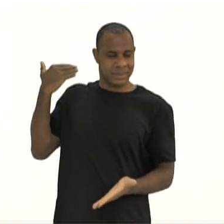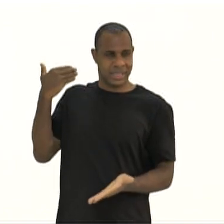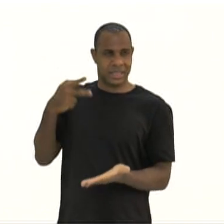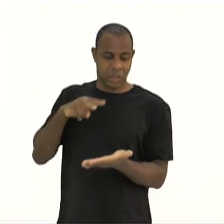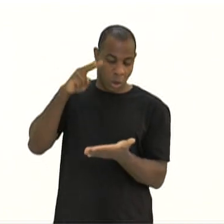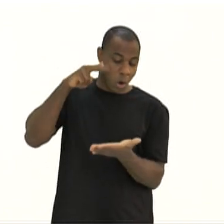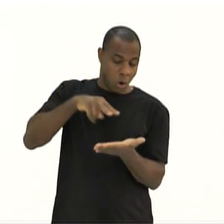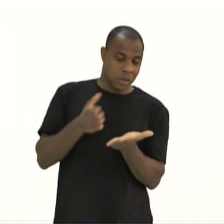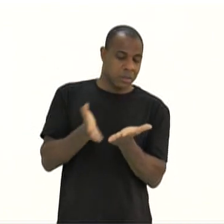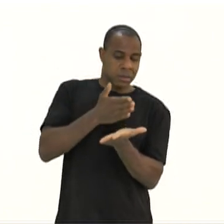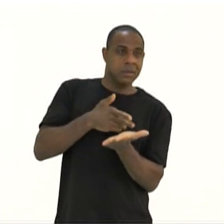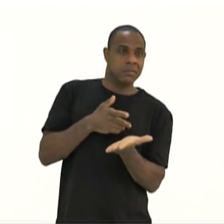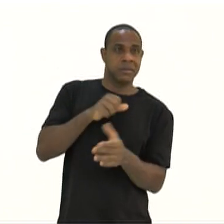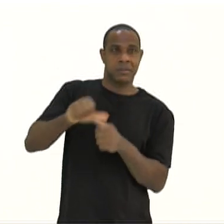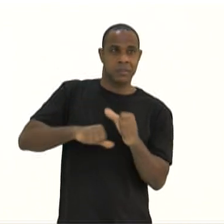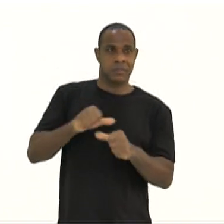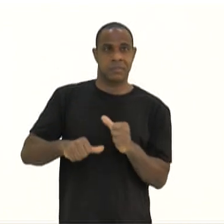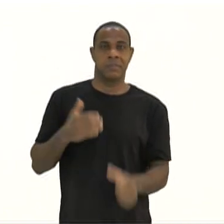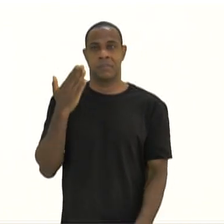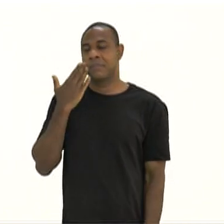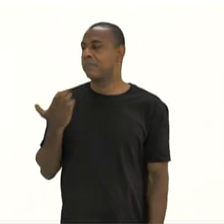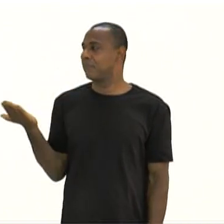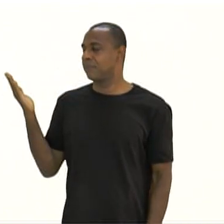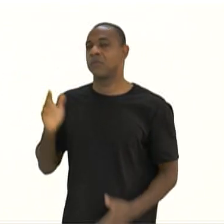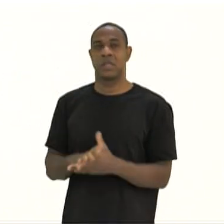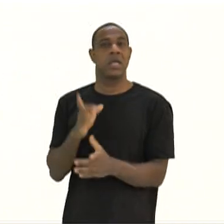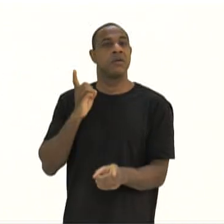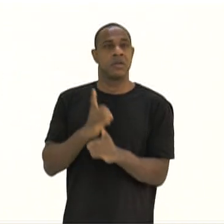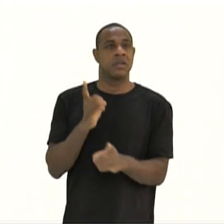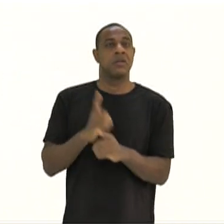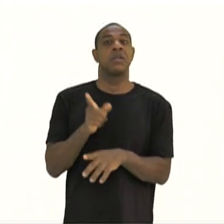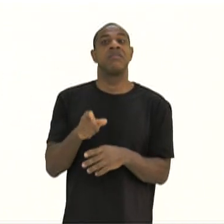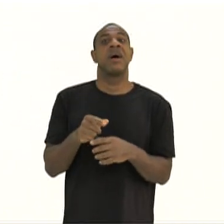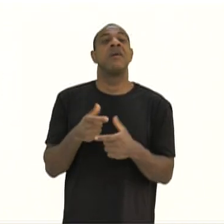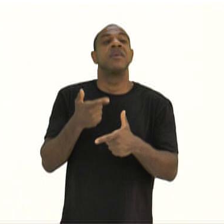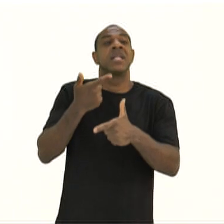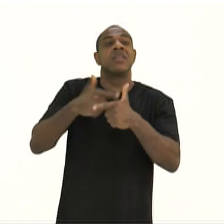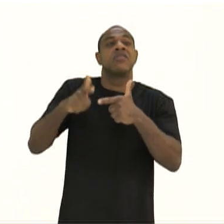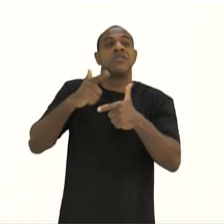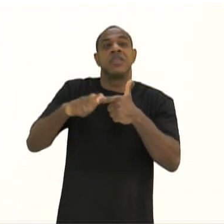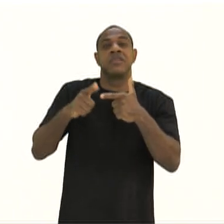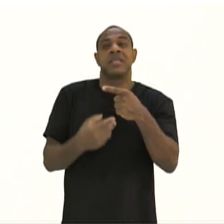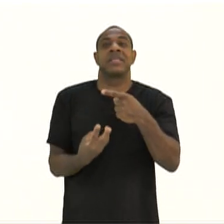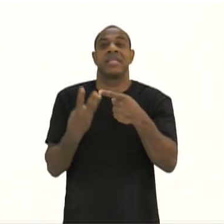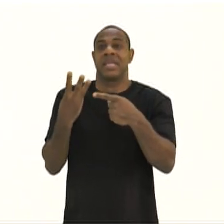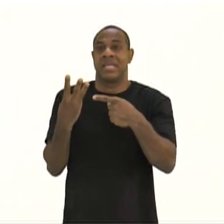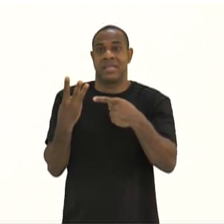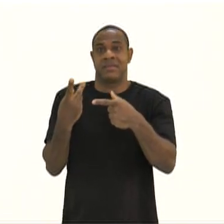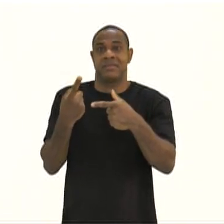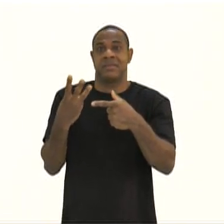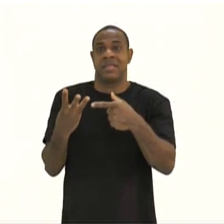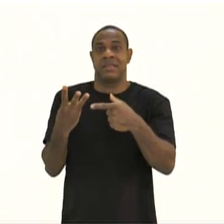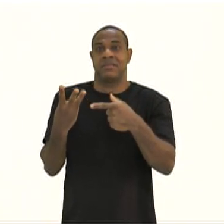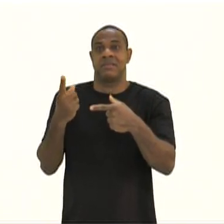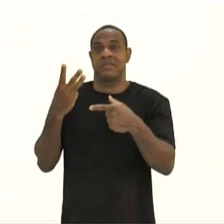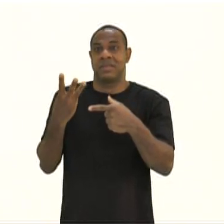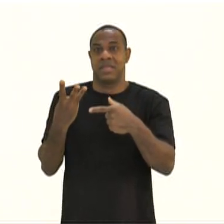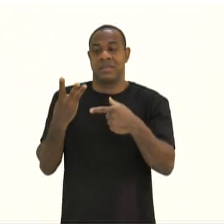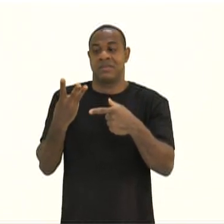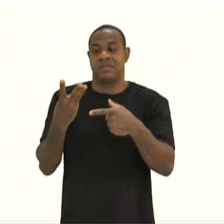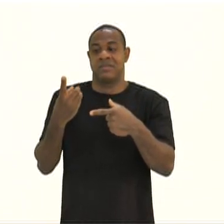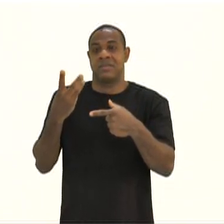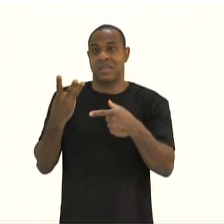para transformação, mas basicamente você vai dividir por 3,6. E aí, dividindo